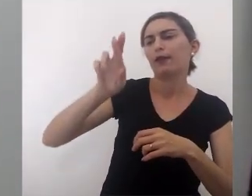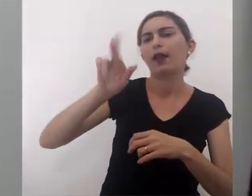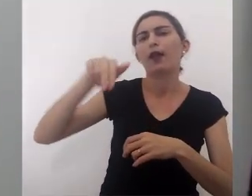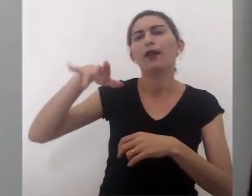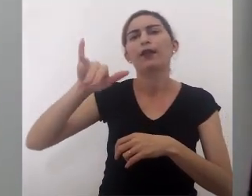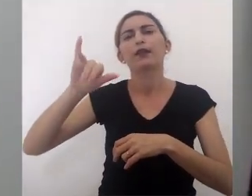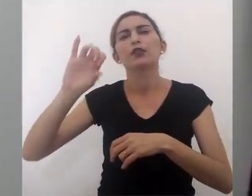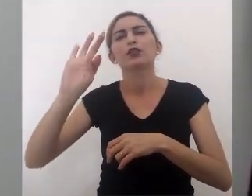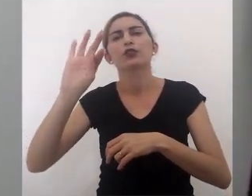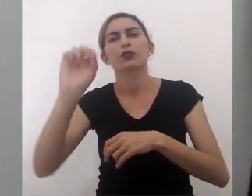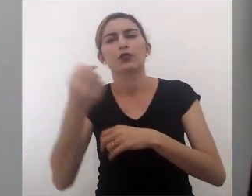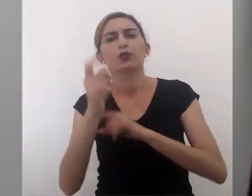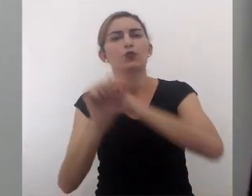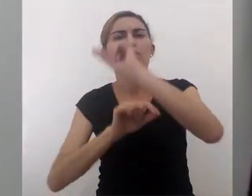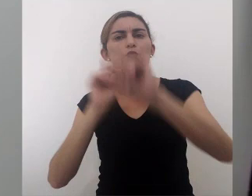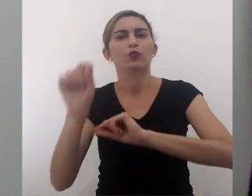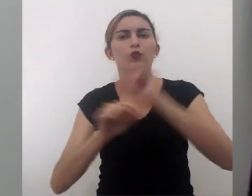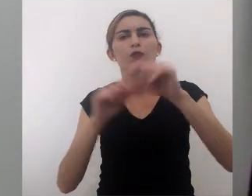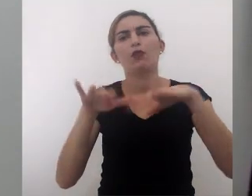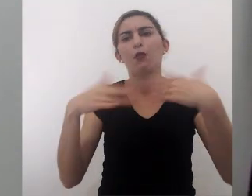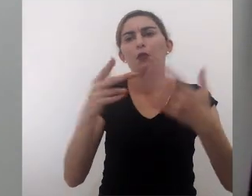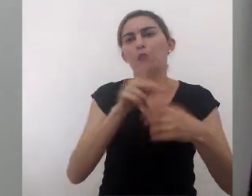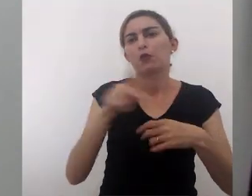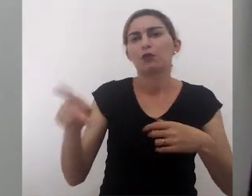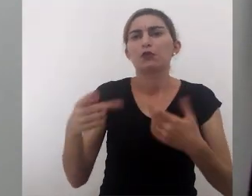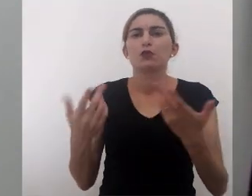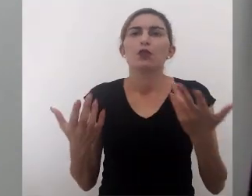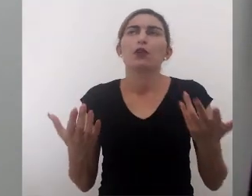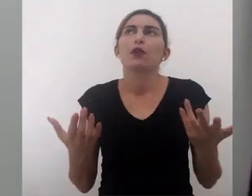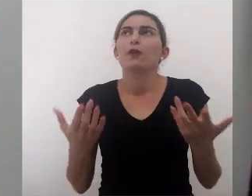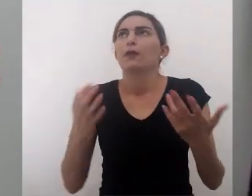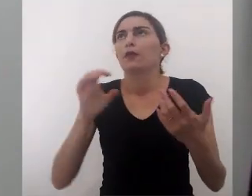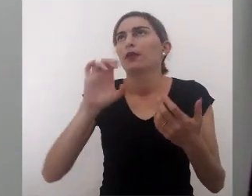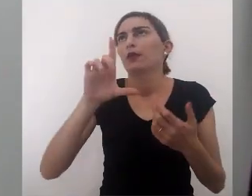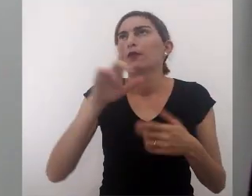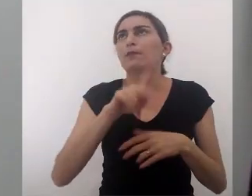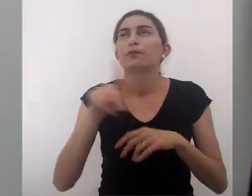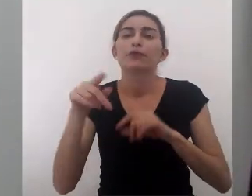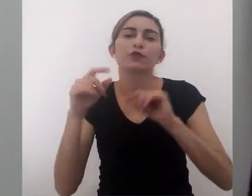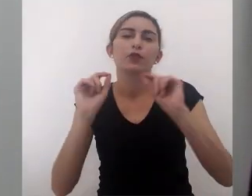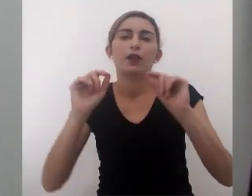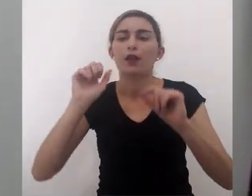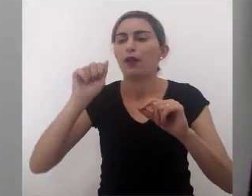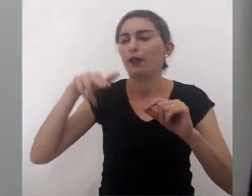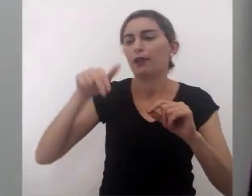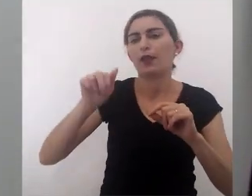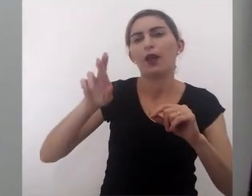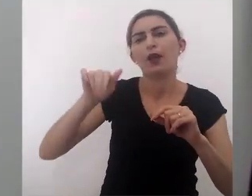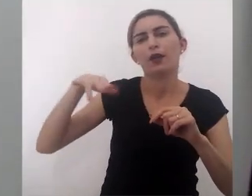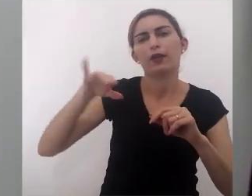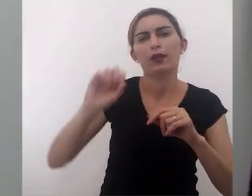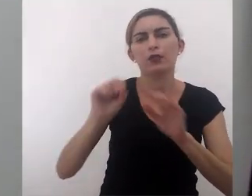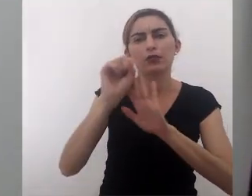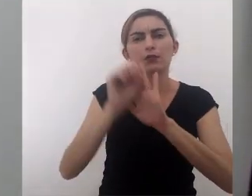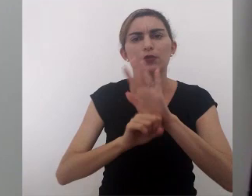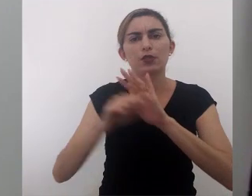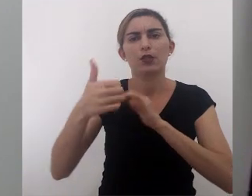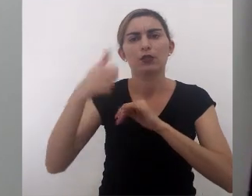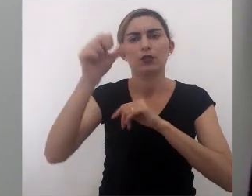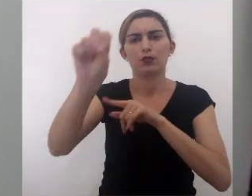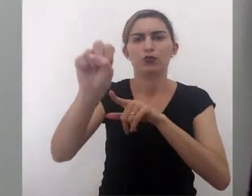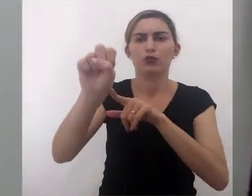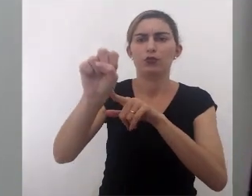anarquismo? Você vai lá, professor Cláudio Nascimento, anarquismo foi concebido no século